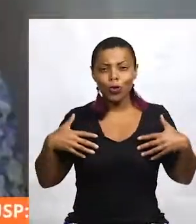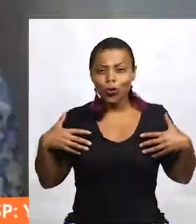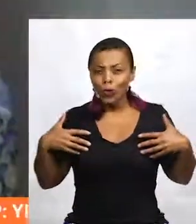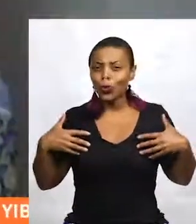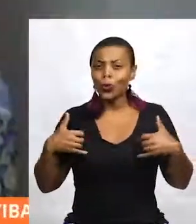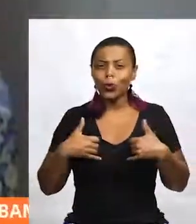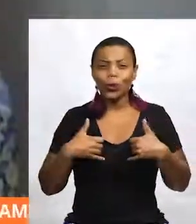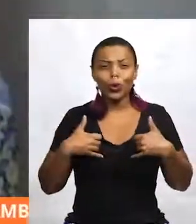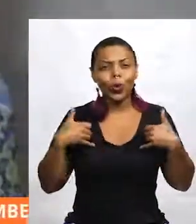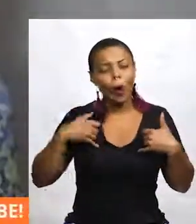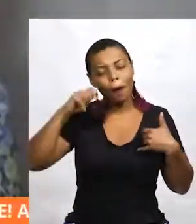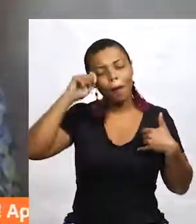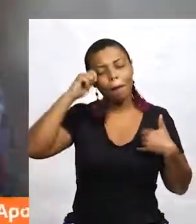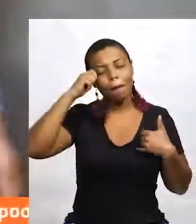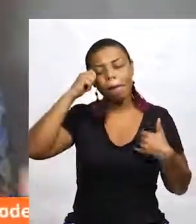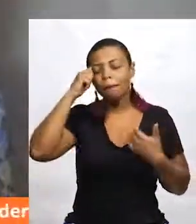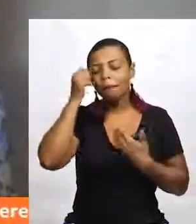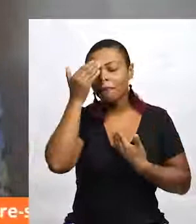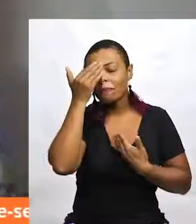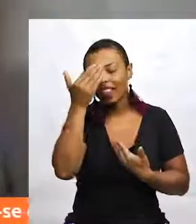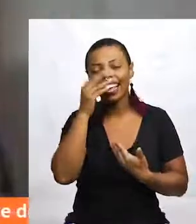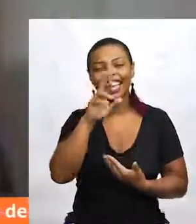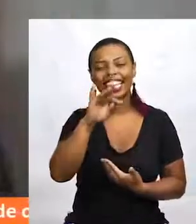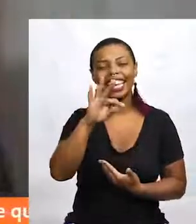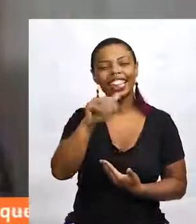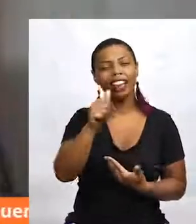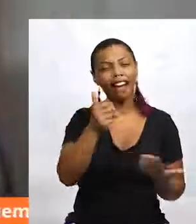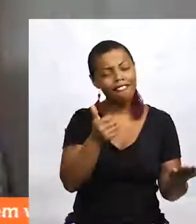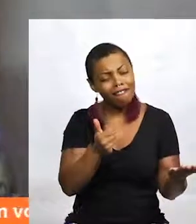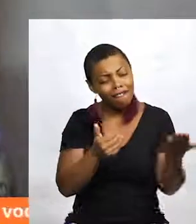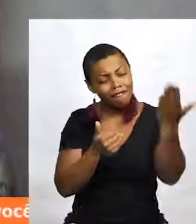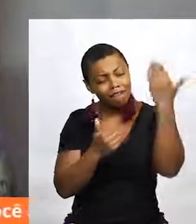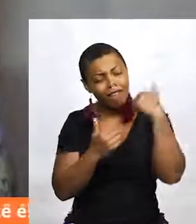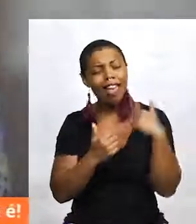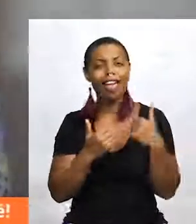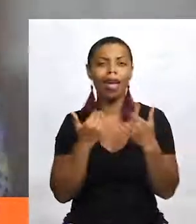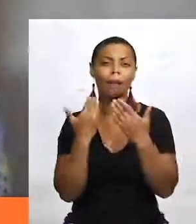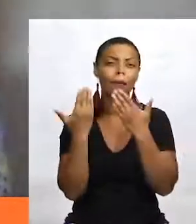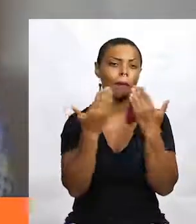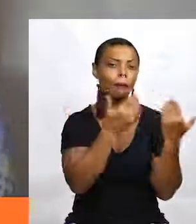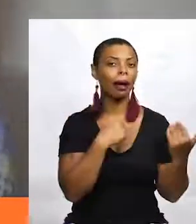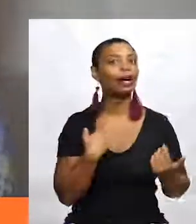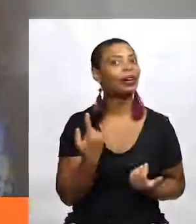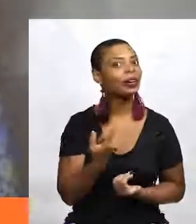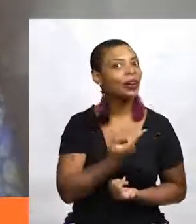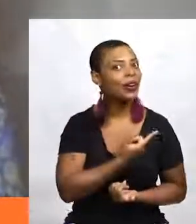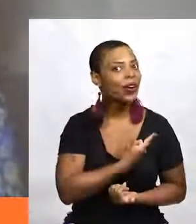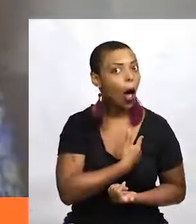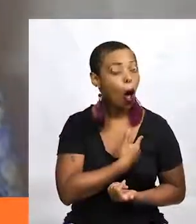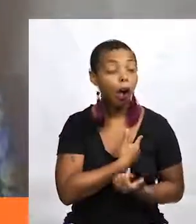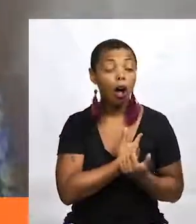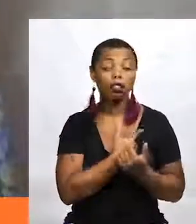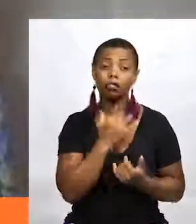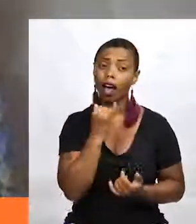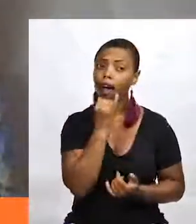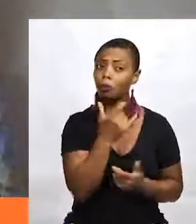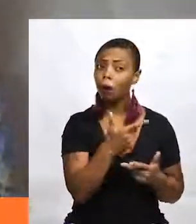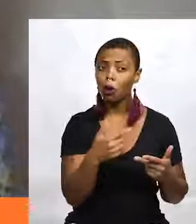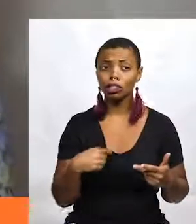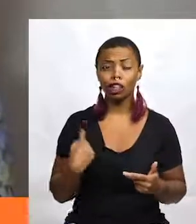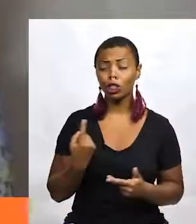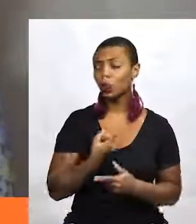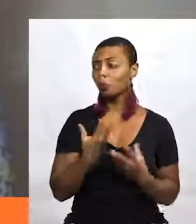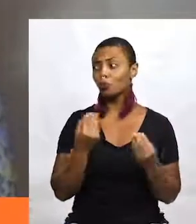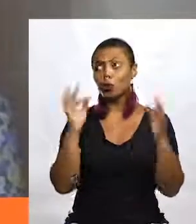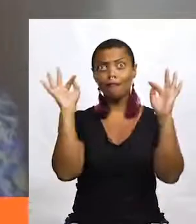de Cássia, vem aqui falar um pouquinho conosco. Saiba que a gente está muito feliz de